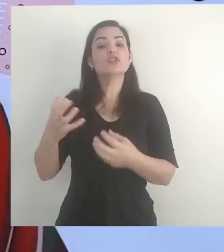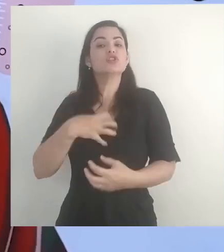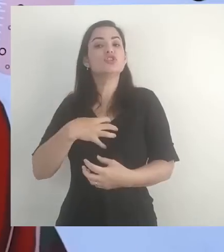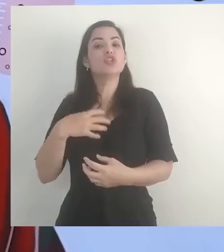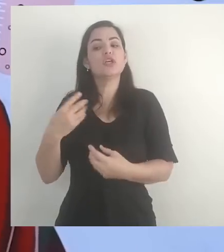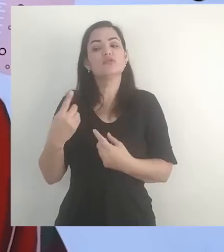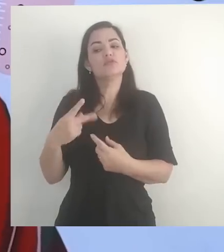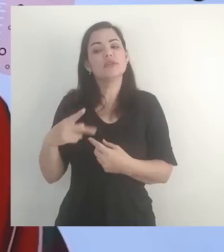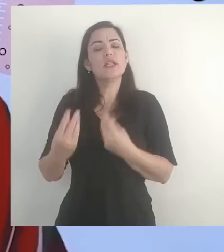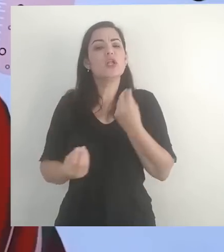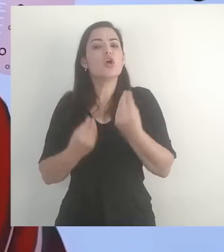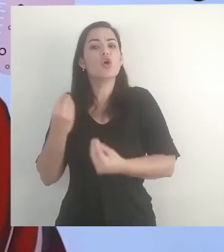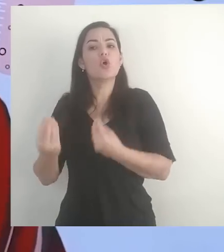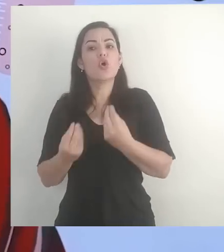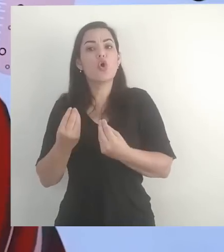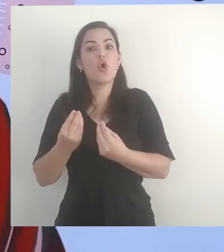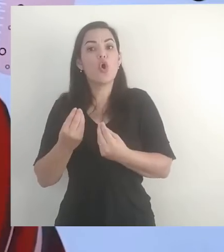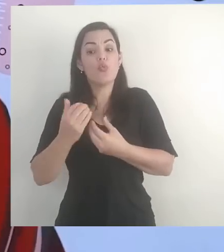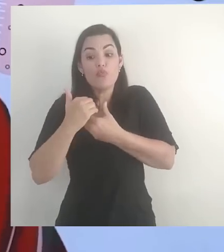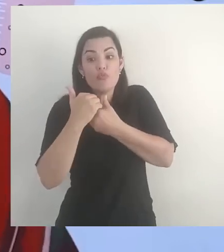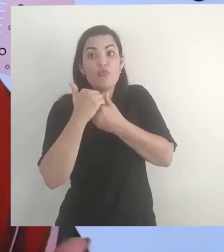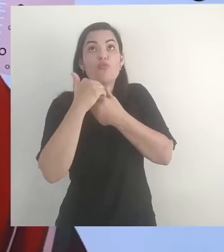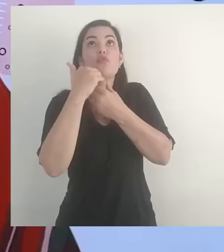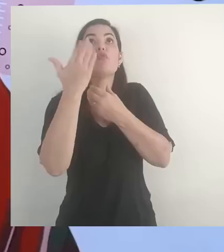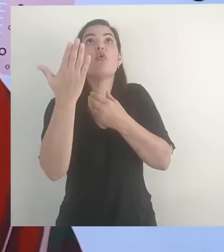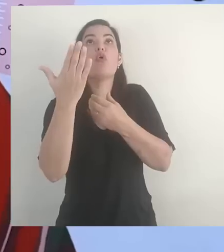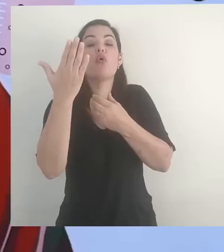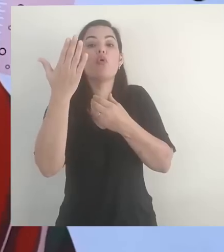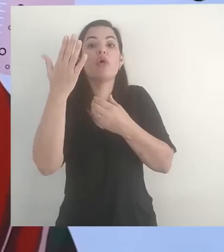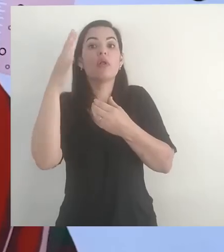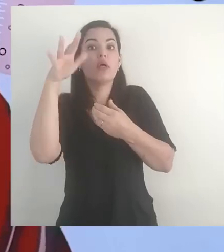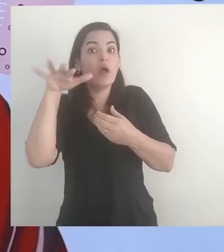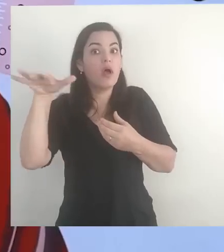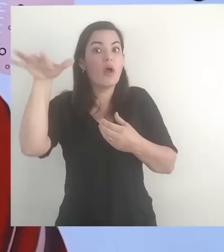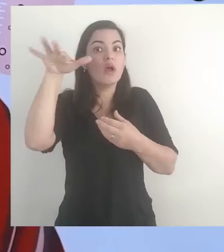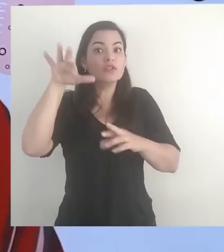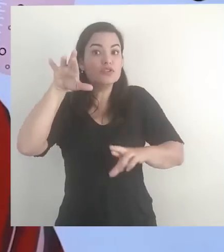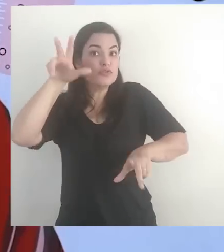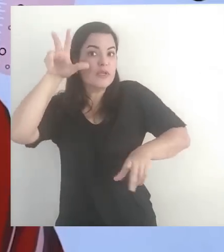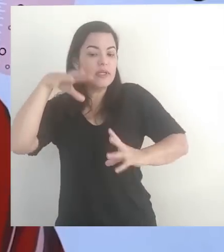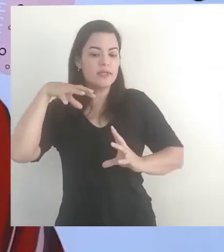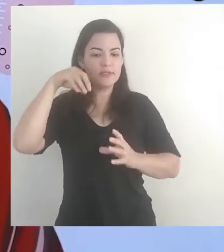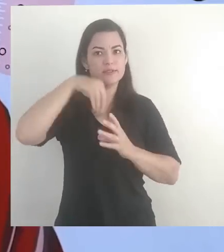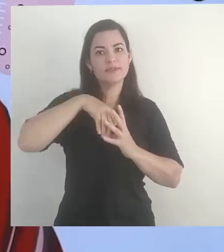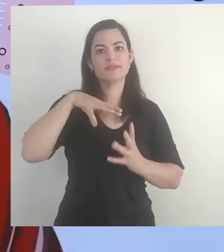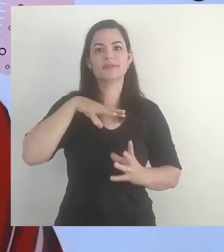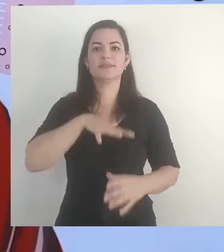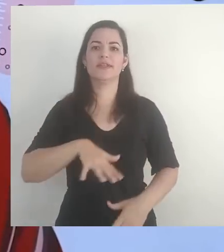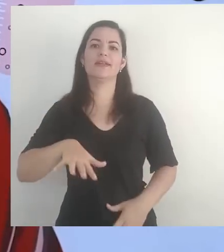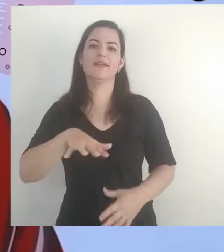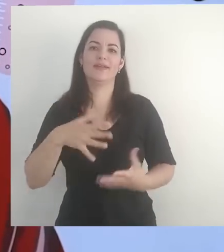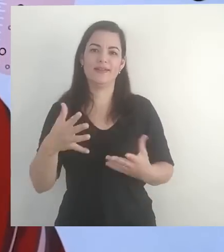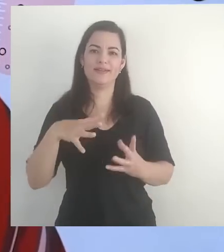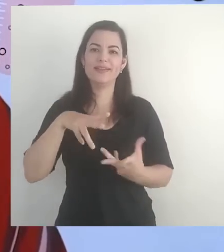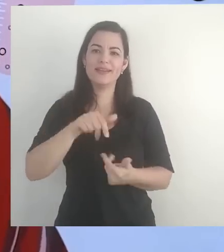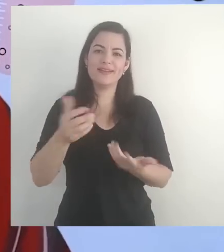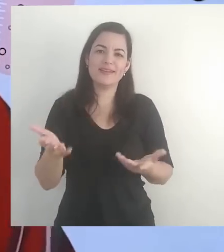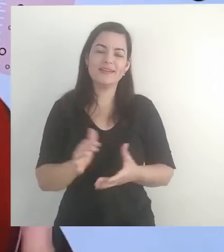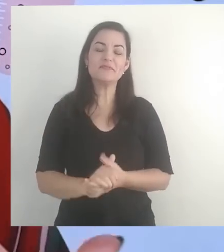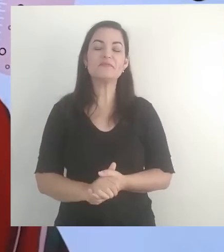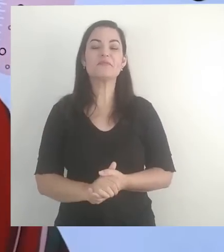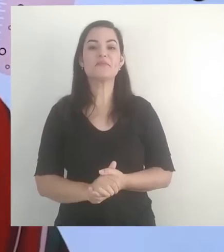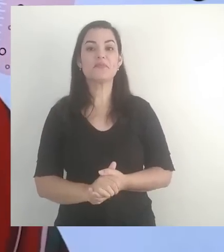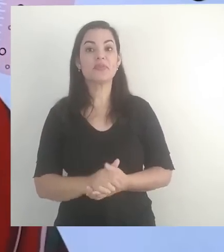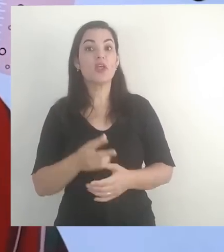se comportavam em condições ambientais tão diferentes das condições que nós temos aqui.